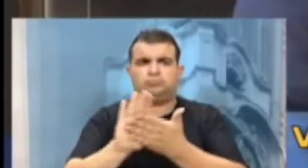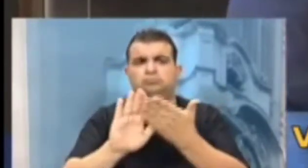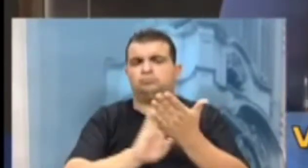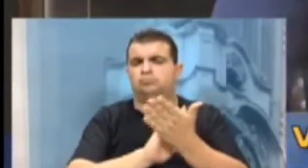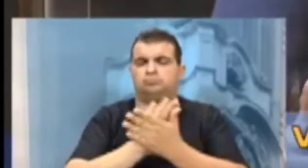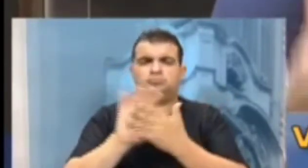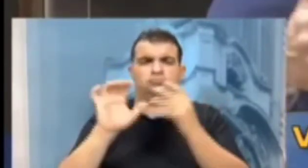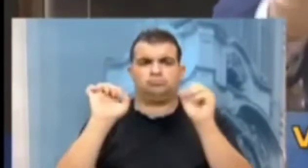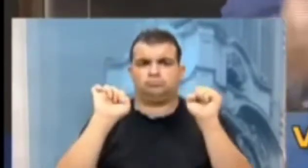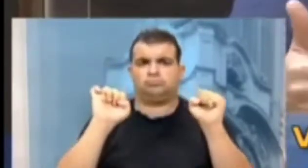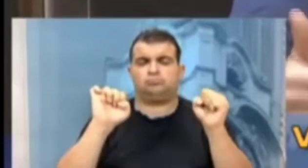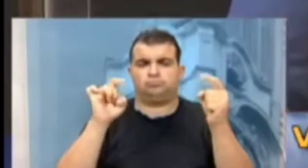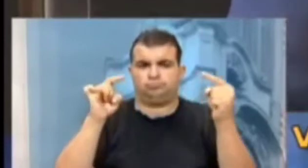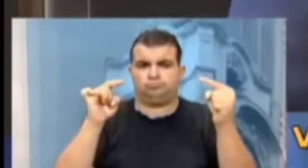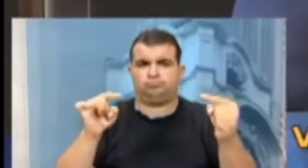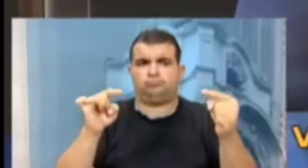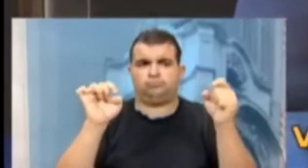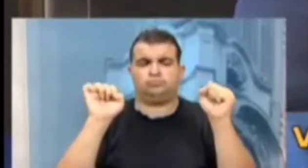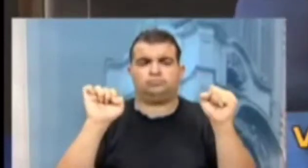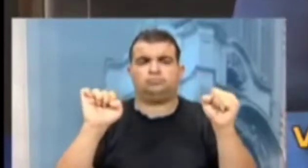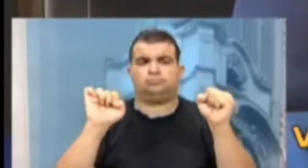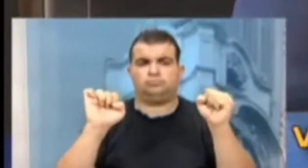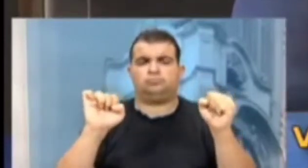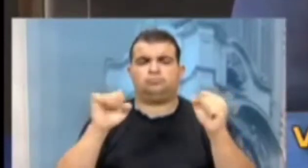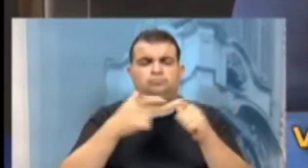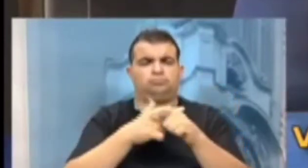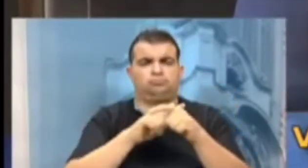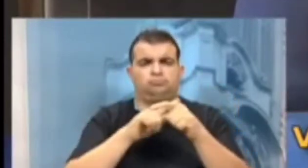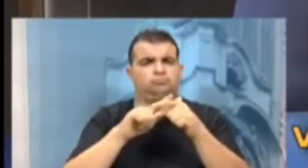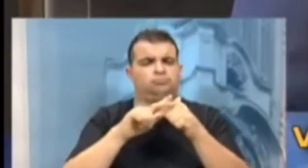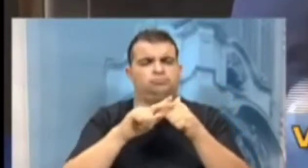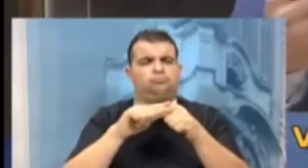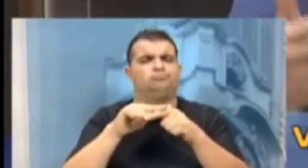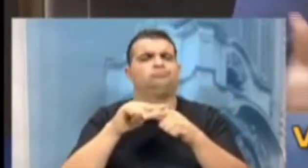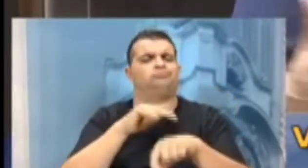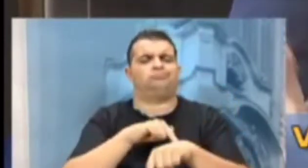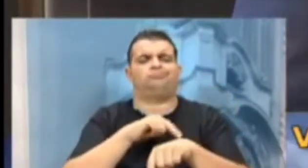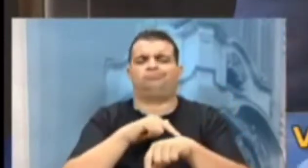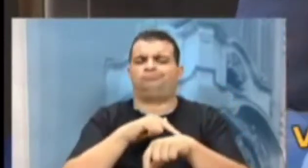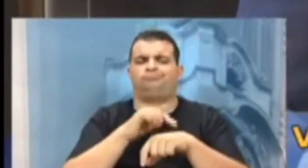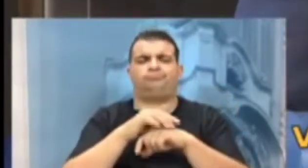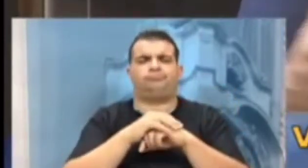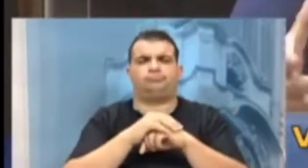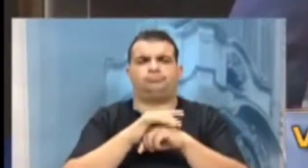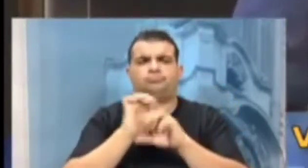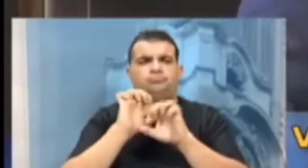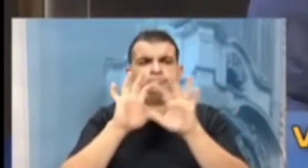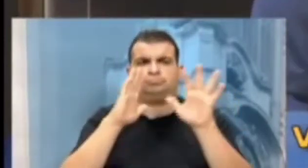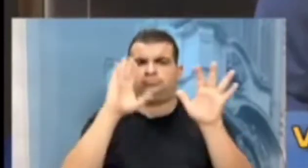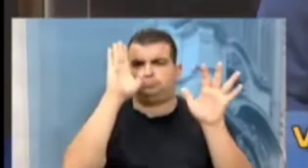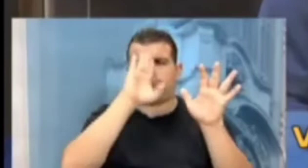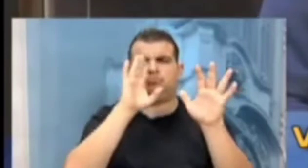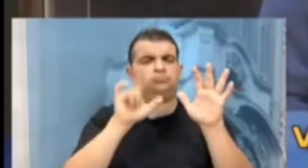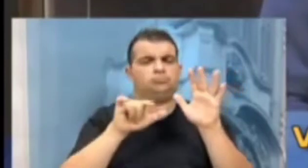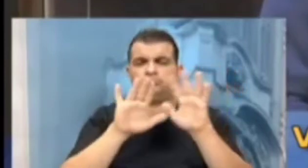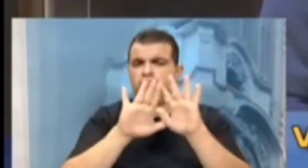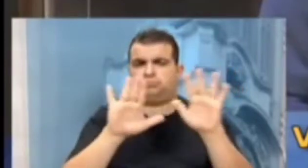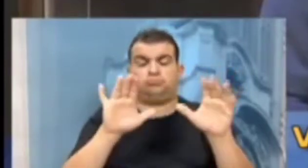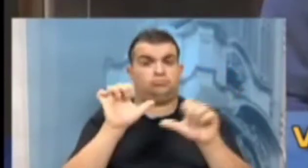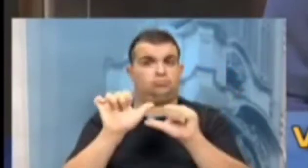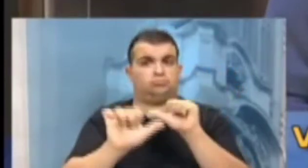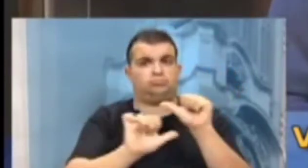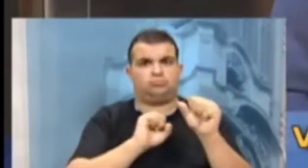possa fazer o enfrentamento desse caos climático é óbvio que o Brasil é somente um dos atores